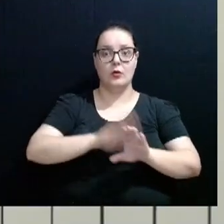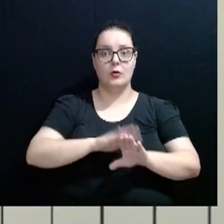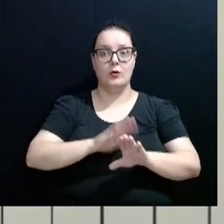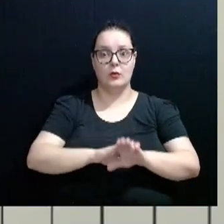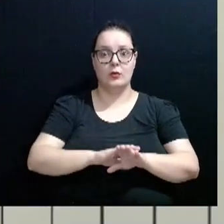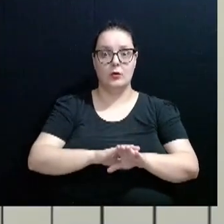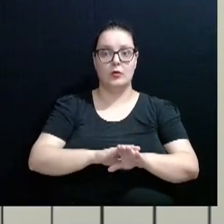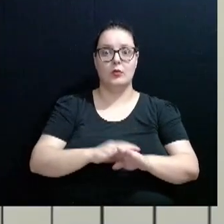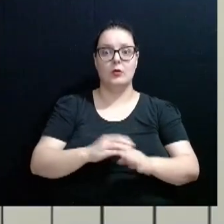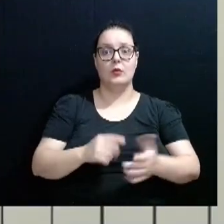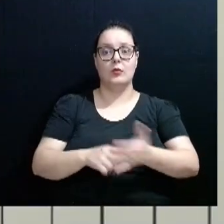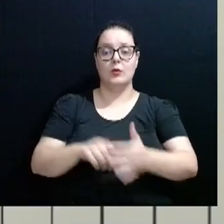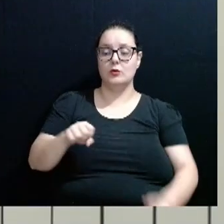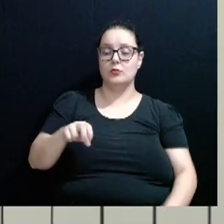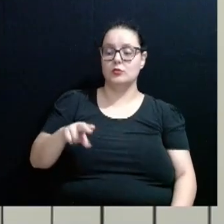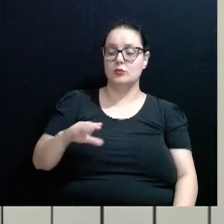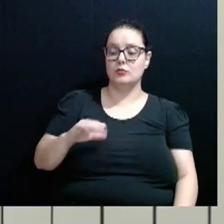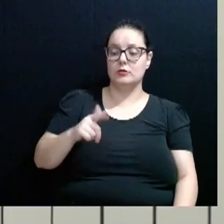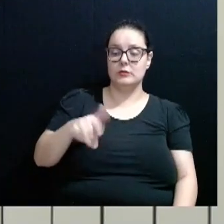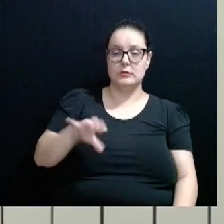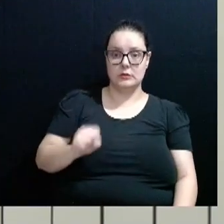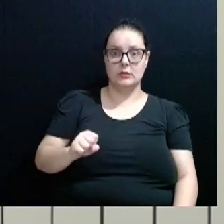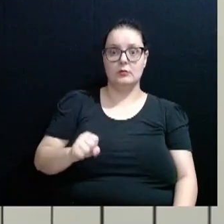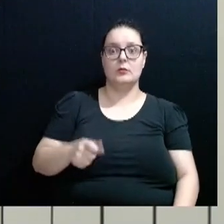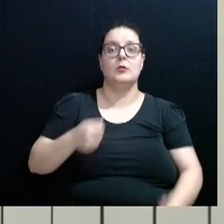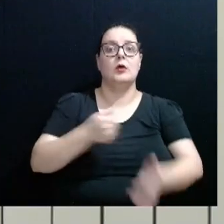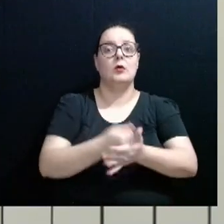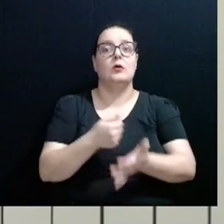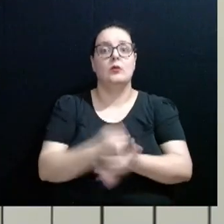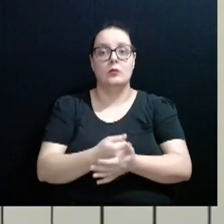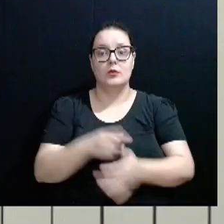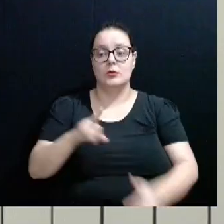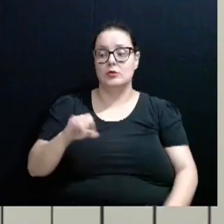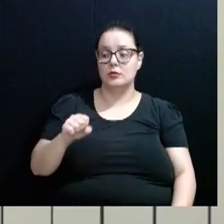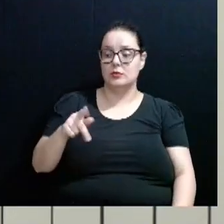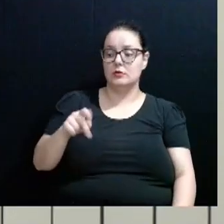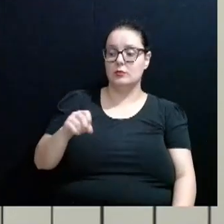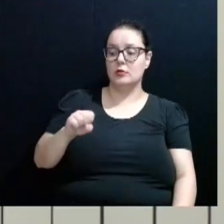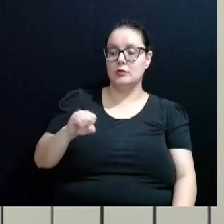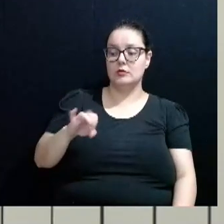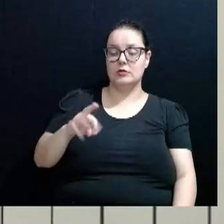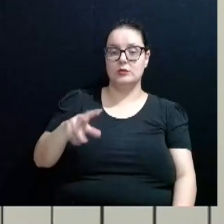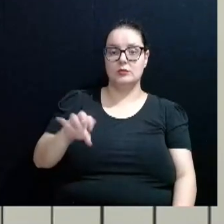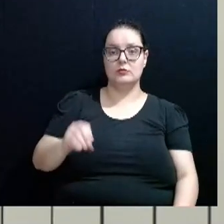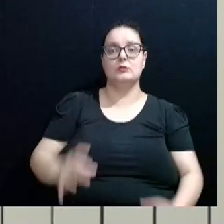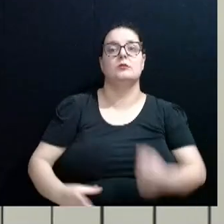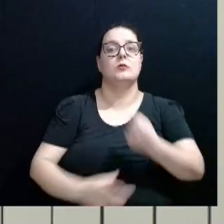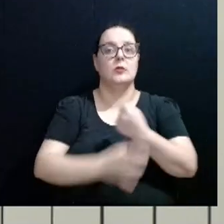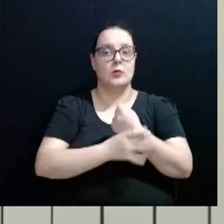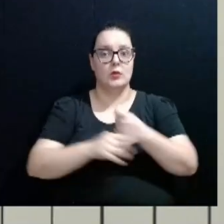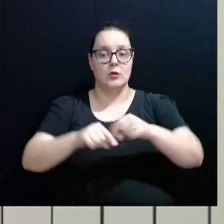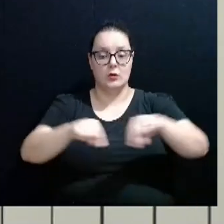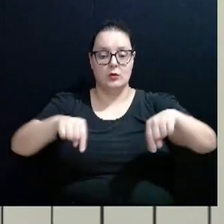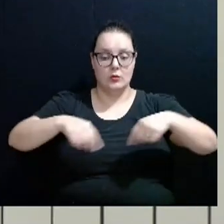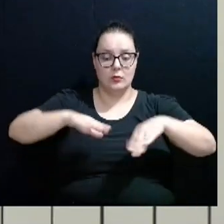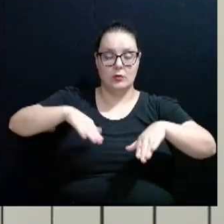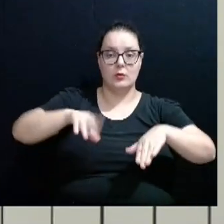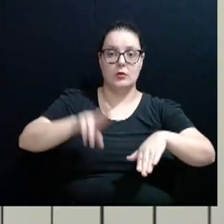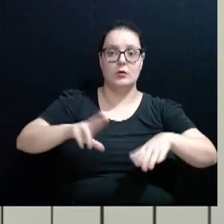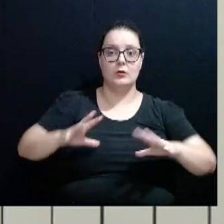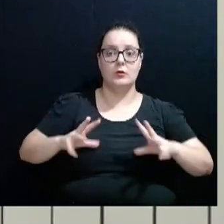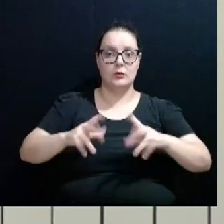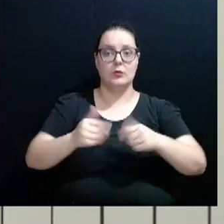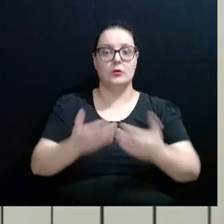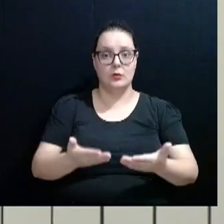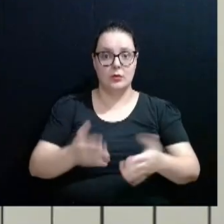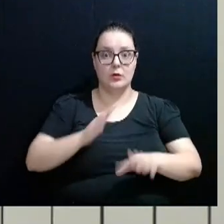sucção e obriga a instalação de dispositivos para segurança em piscinas de uso coletivo. A medida